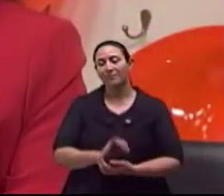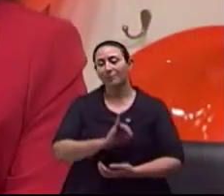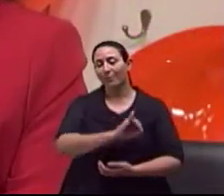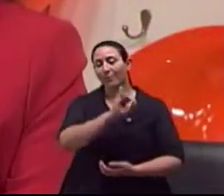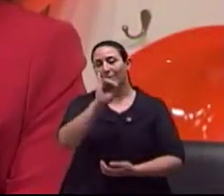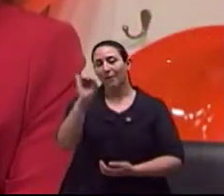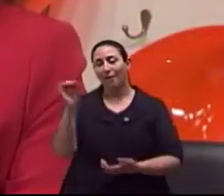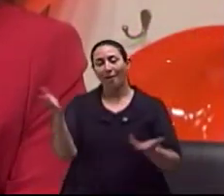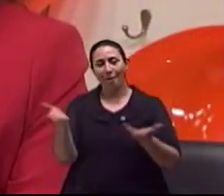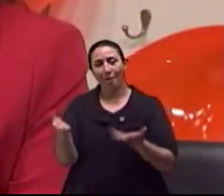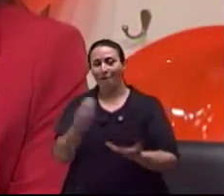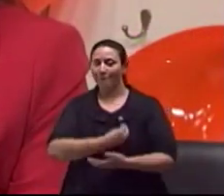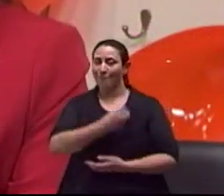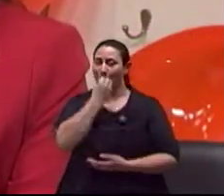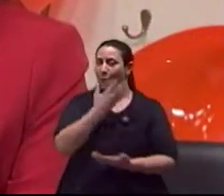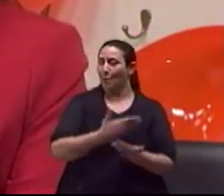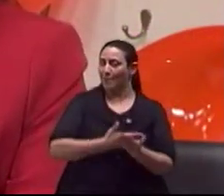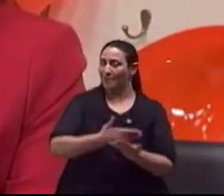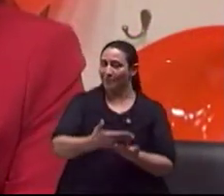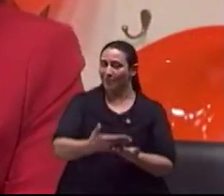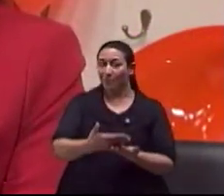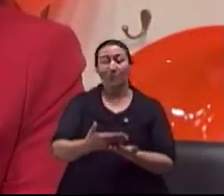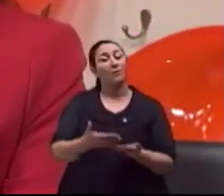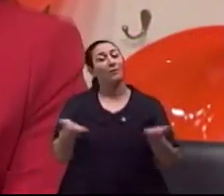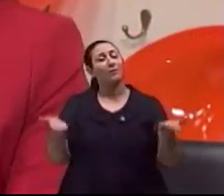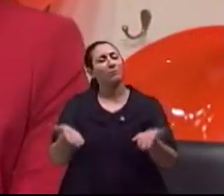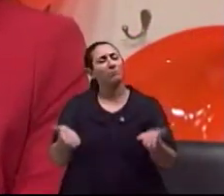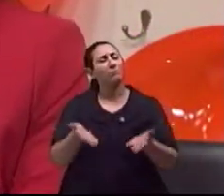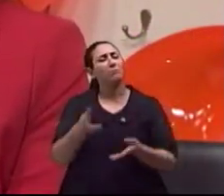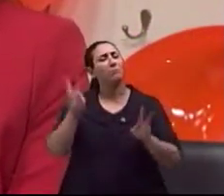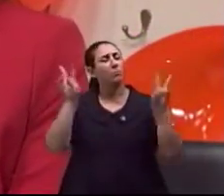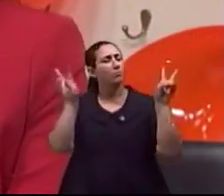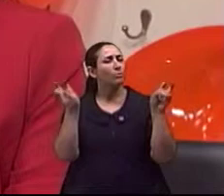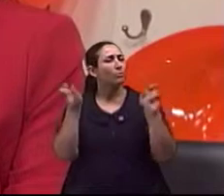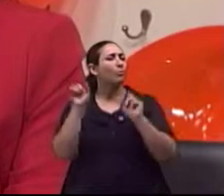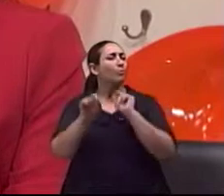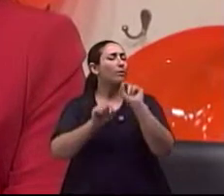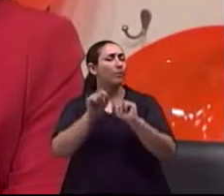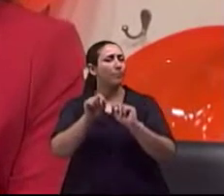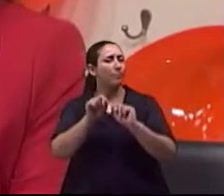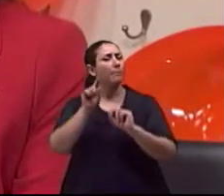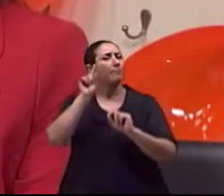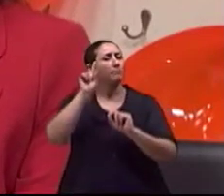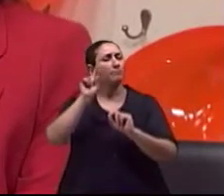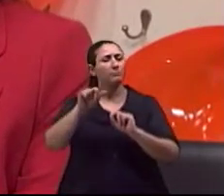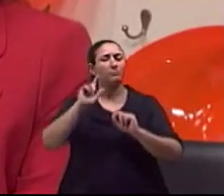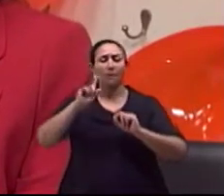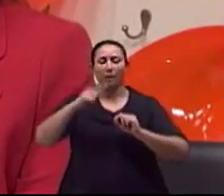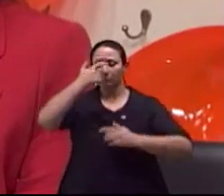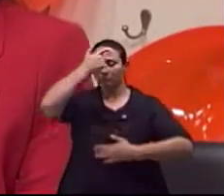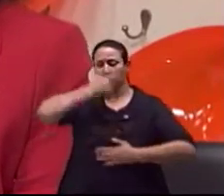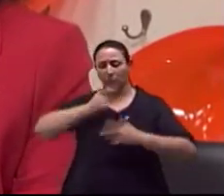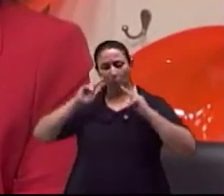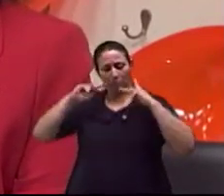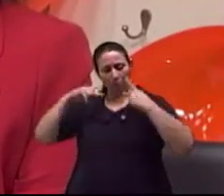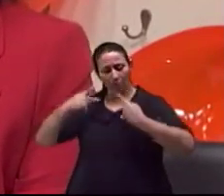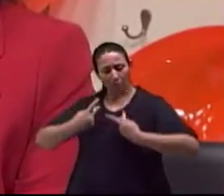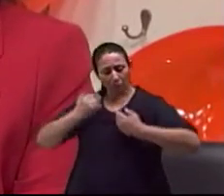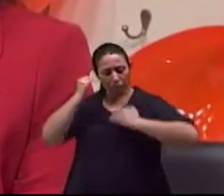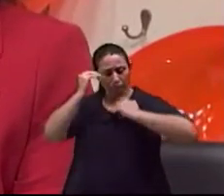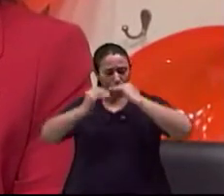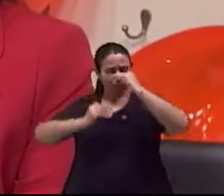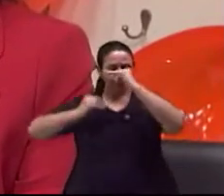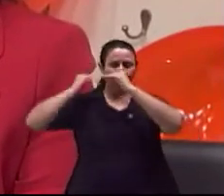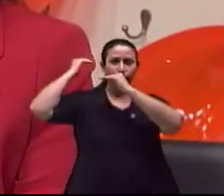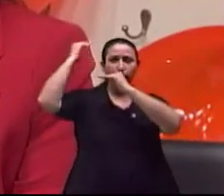Olá o nosso viva bem de hoje está começando e o assunto é o transcender humano a psiquê a luz da